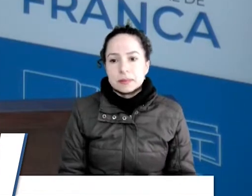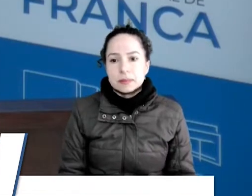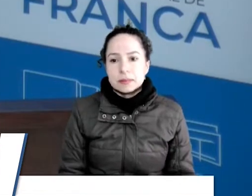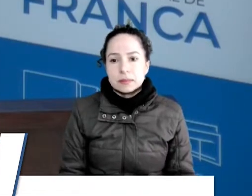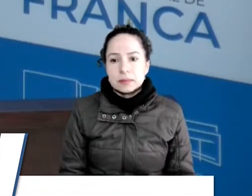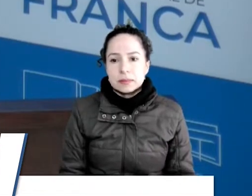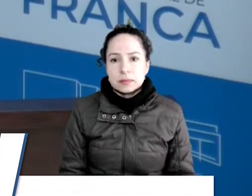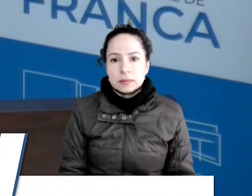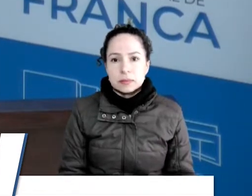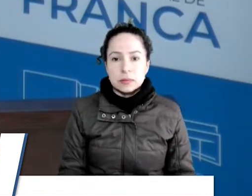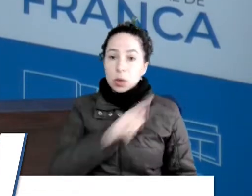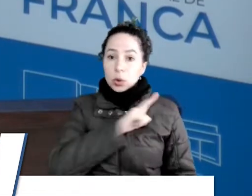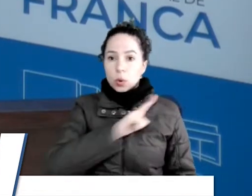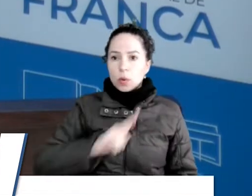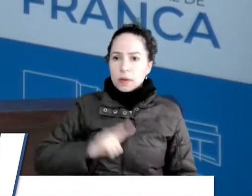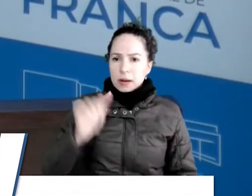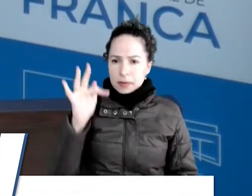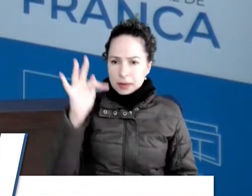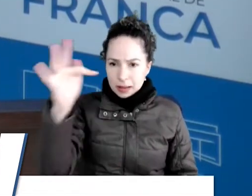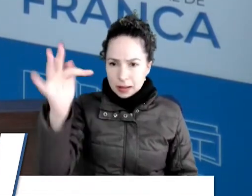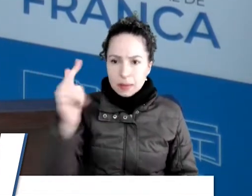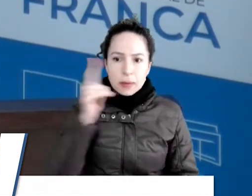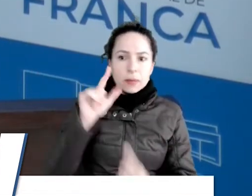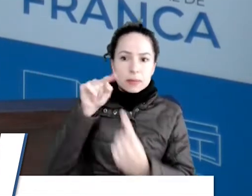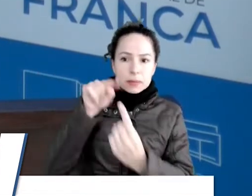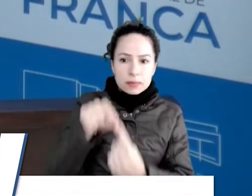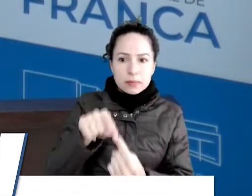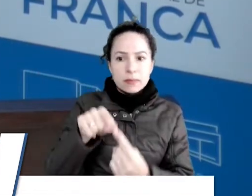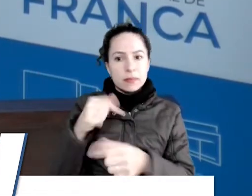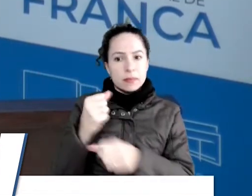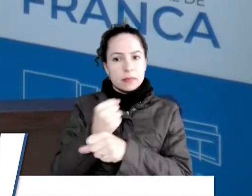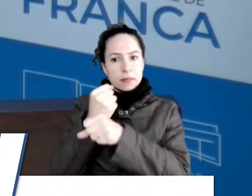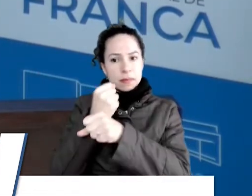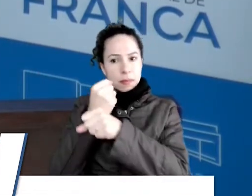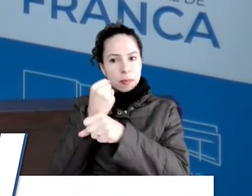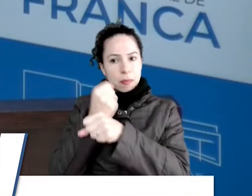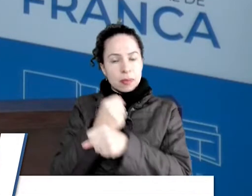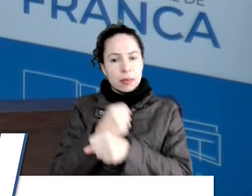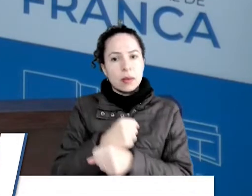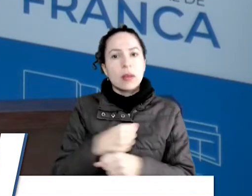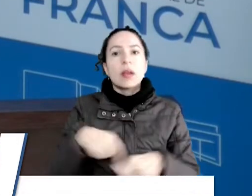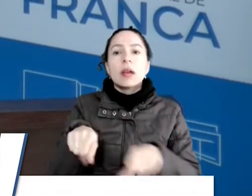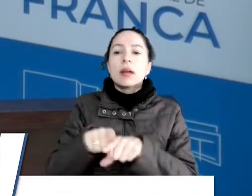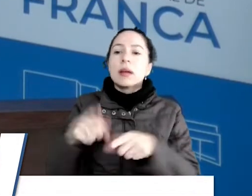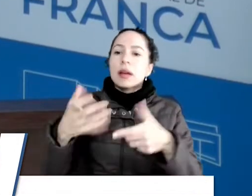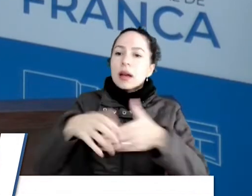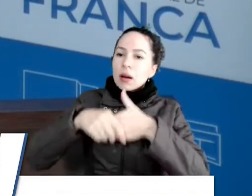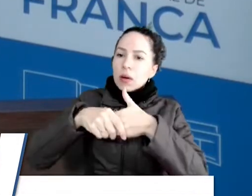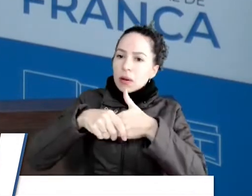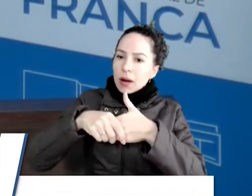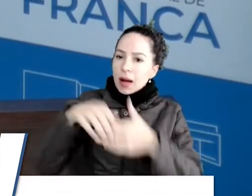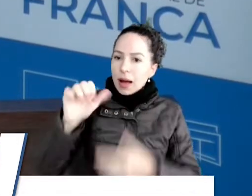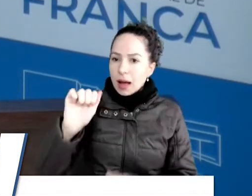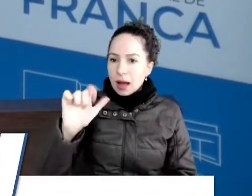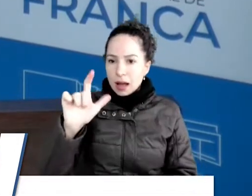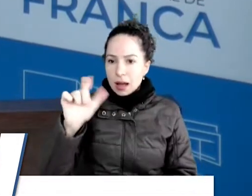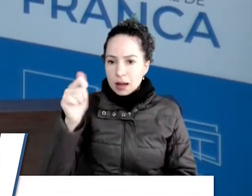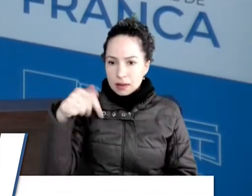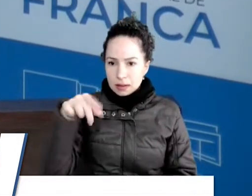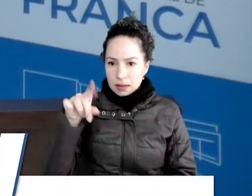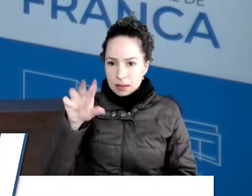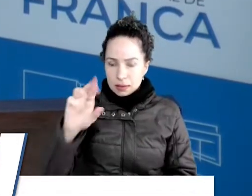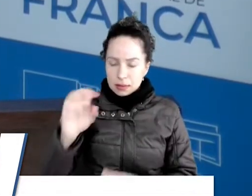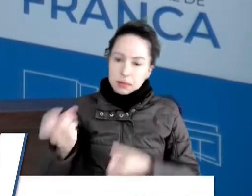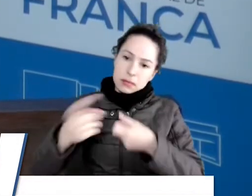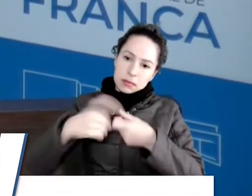do governo federal para a execução daquela obra. E eu quero cumprimentar o prefeito Alexandre pela retomada.